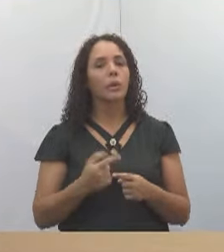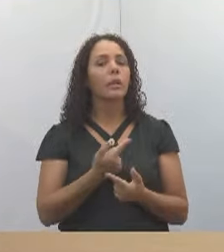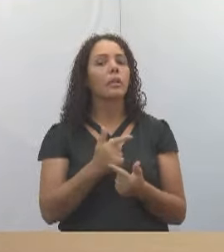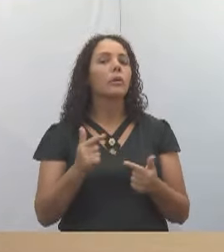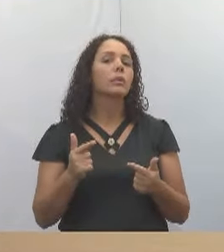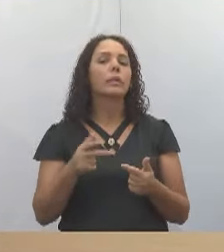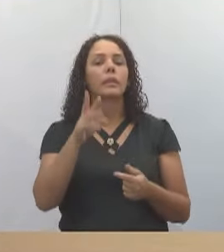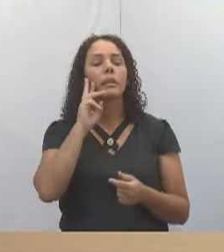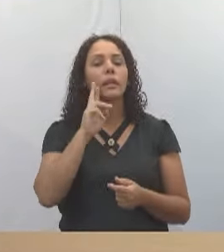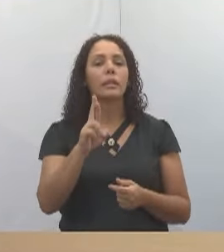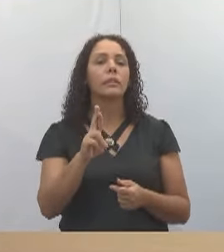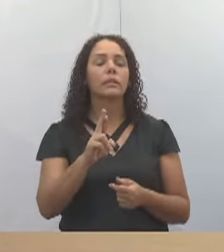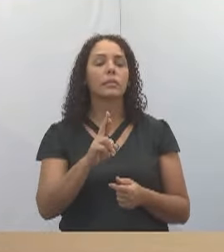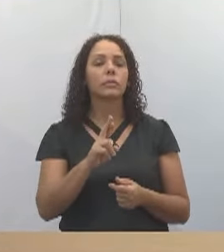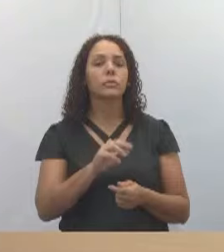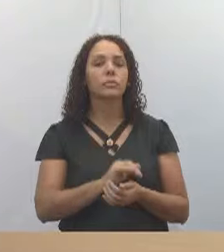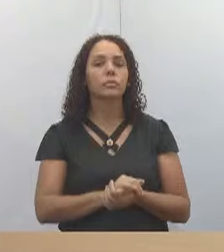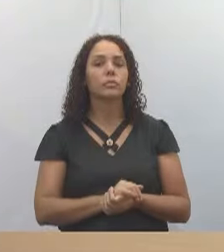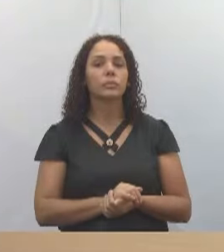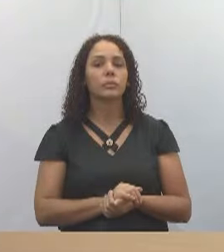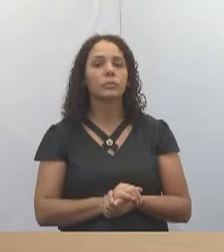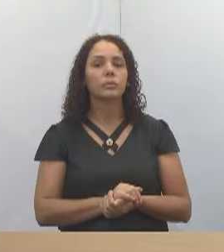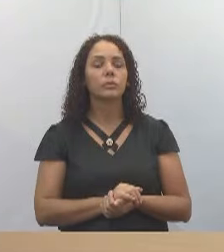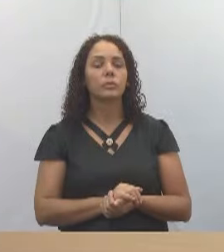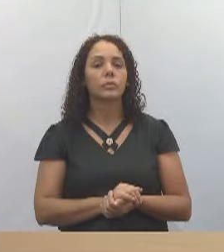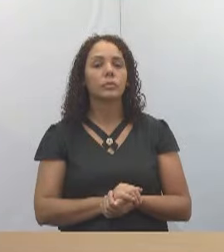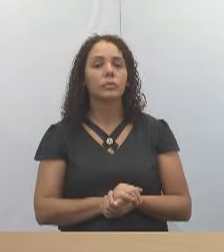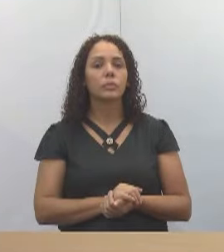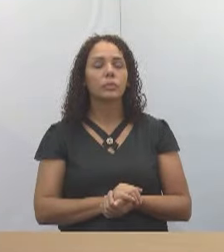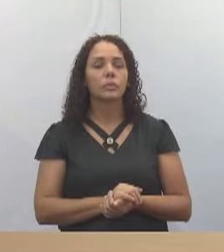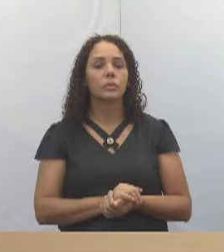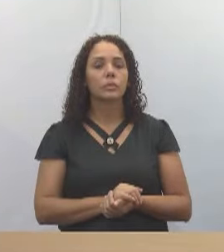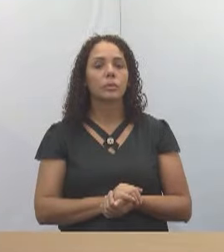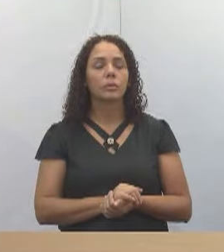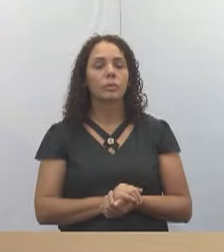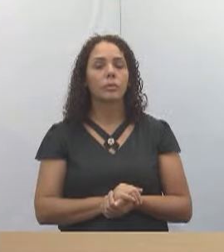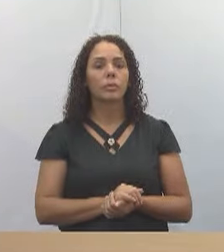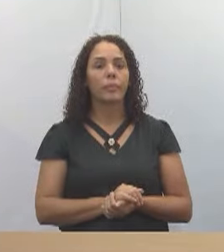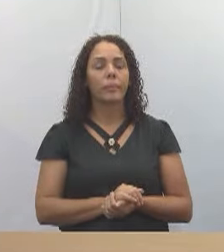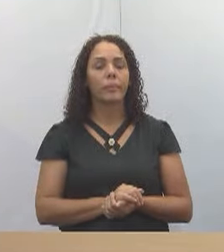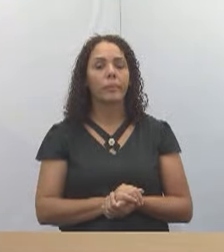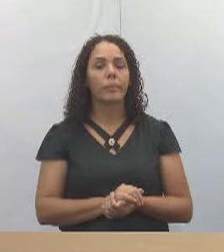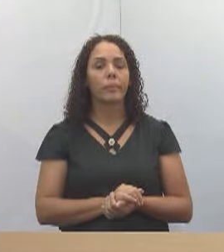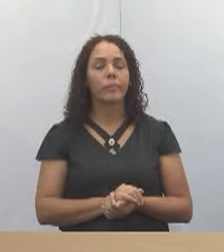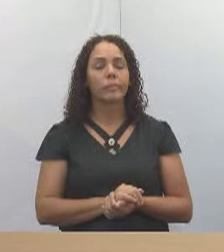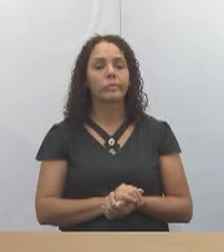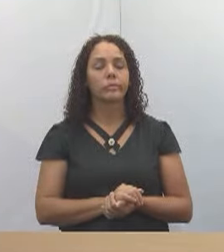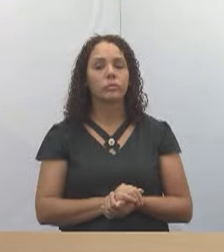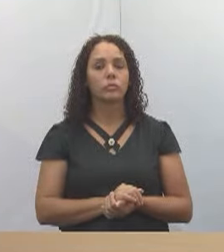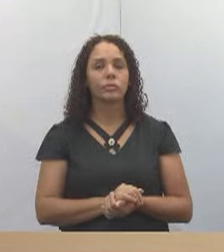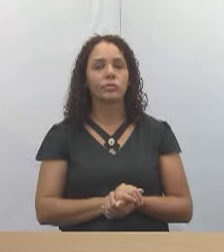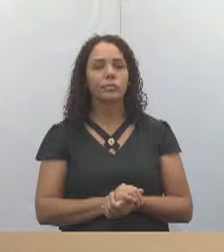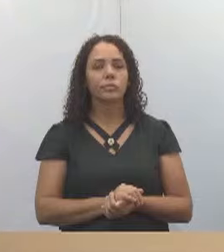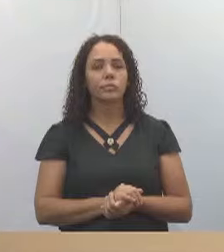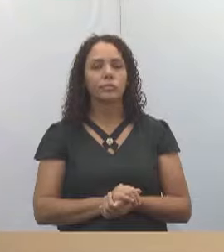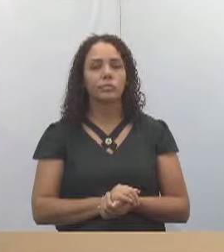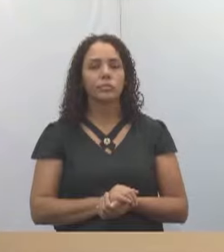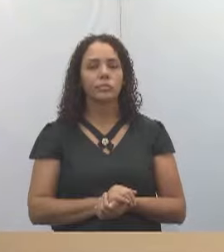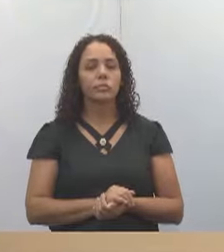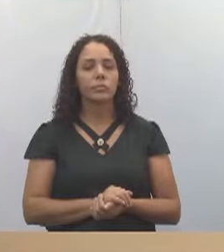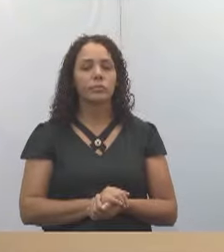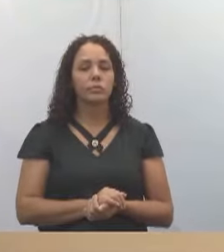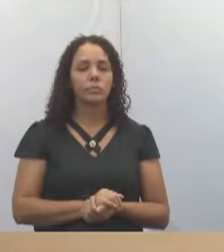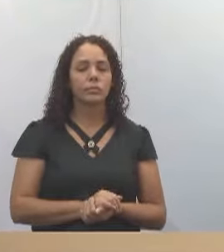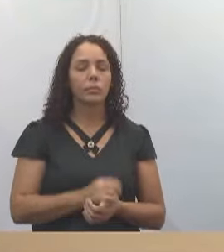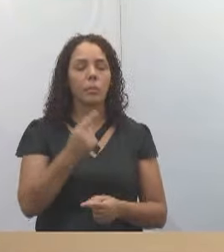para discriminar os proprietários de casas ou em condomínio e apartamento, liberando o proprietário